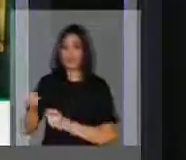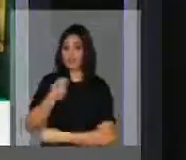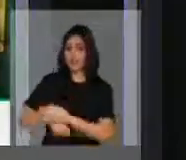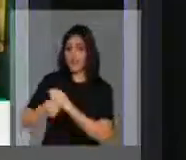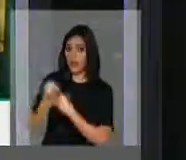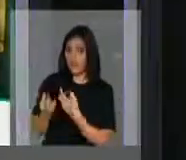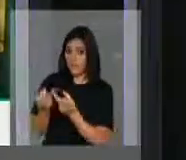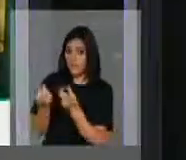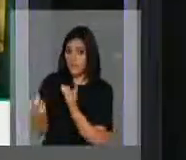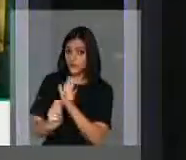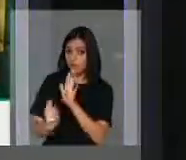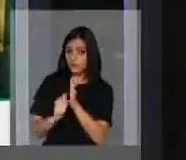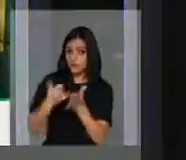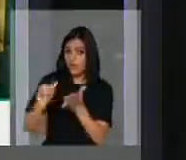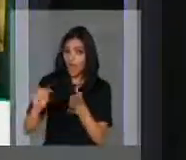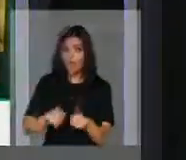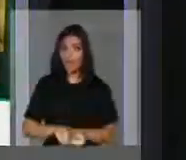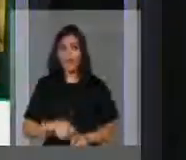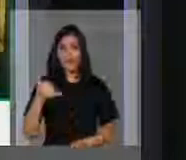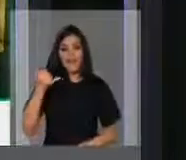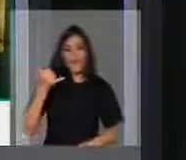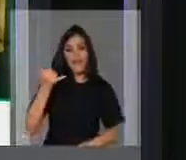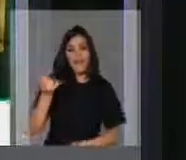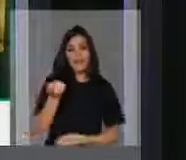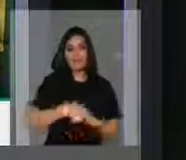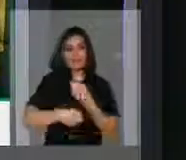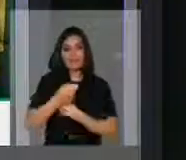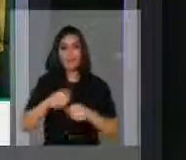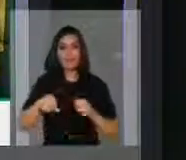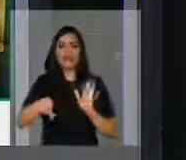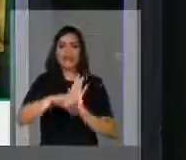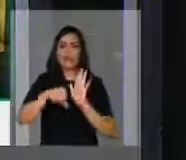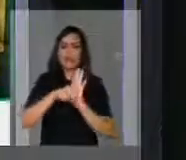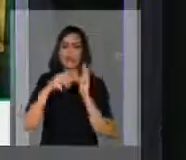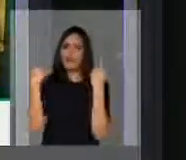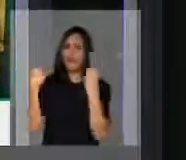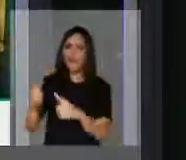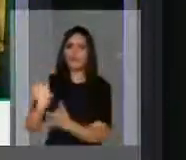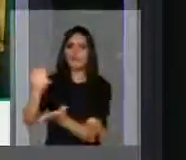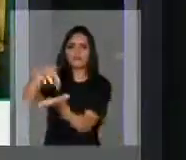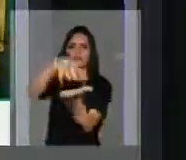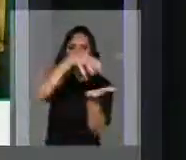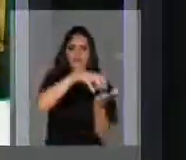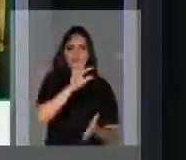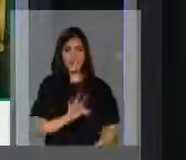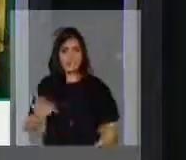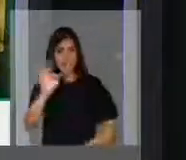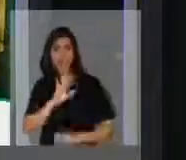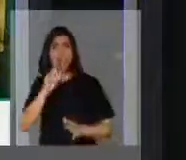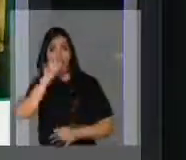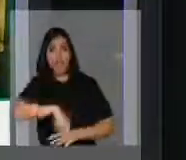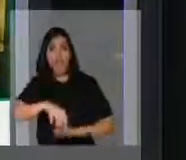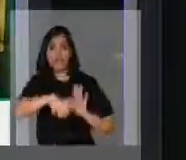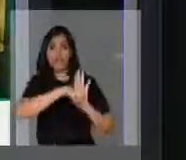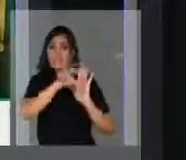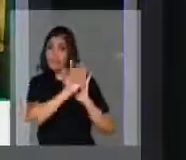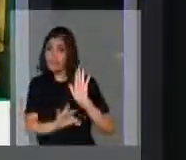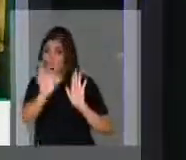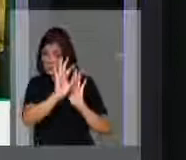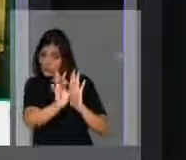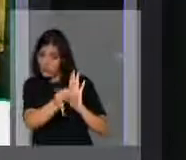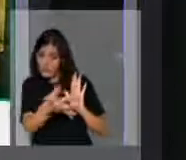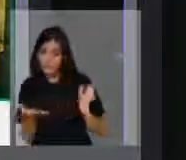de armas, os crimes praticados contra instituições federais, tudo isso são crimes